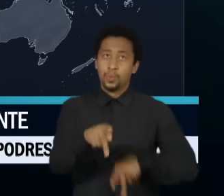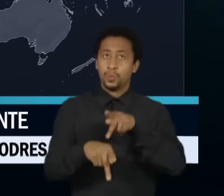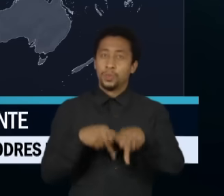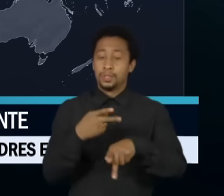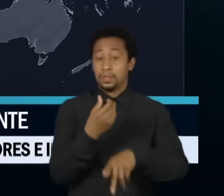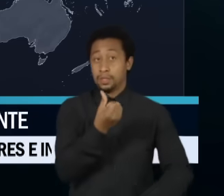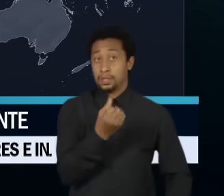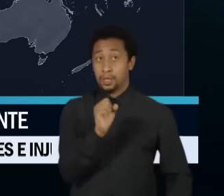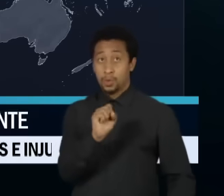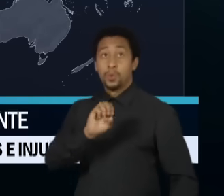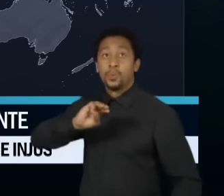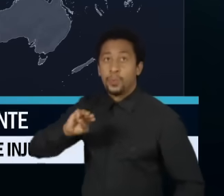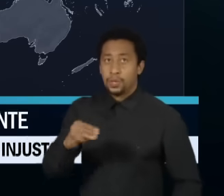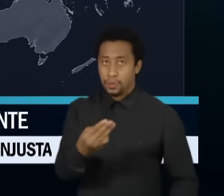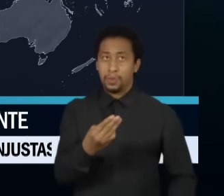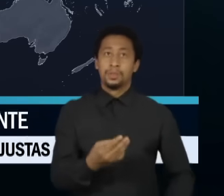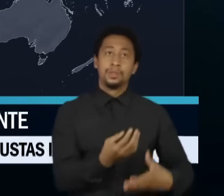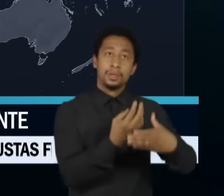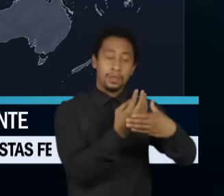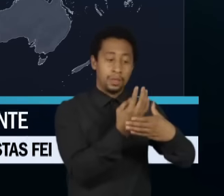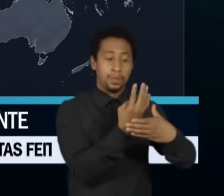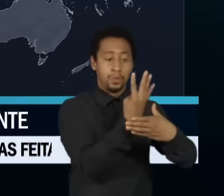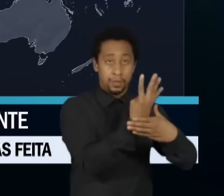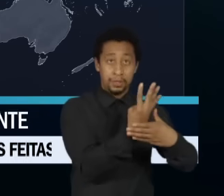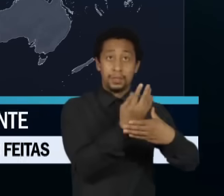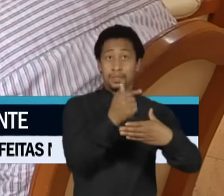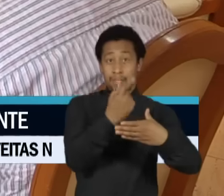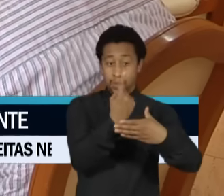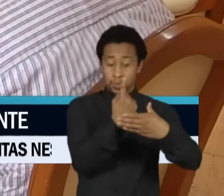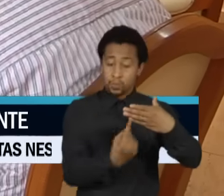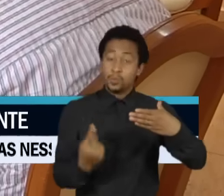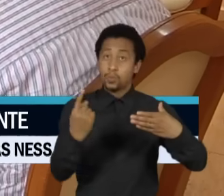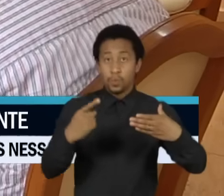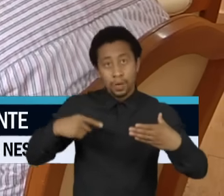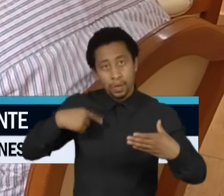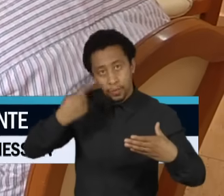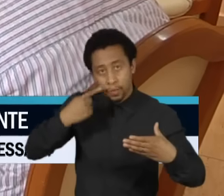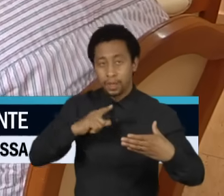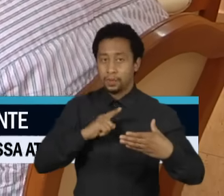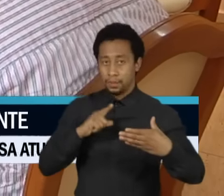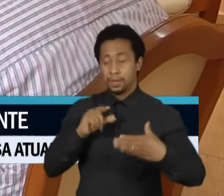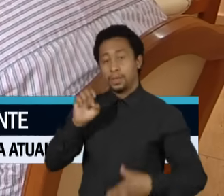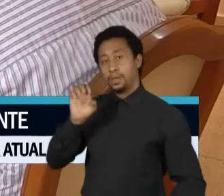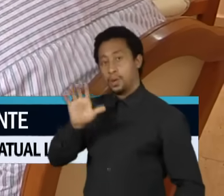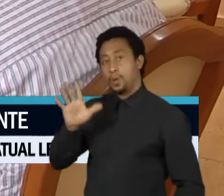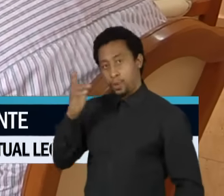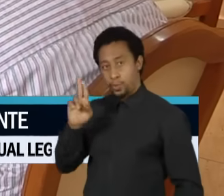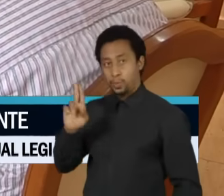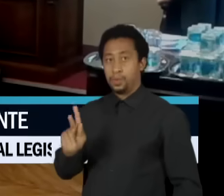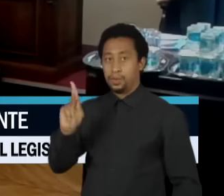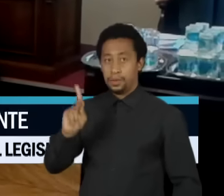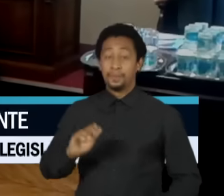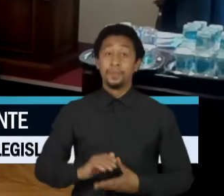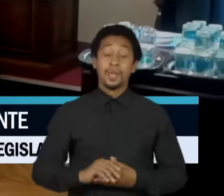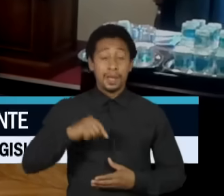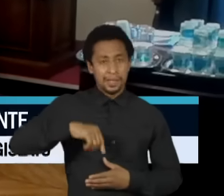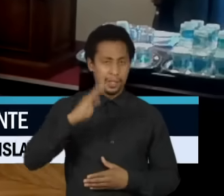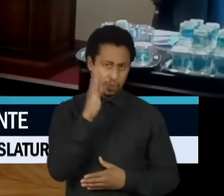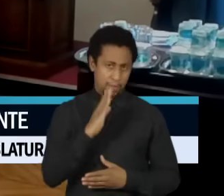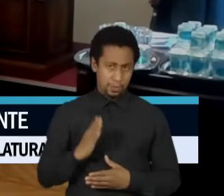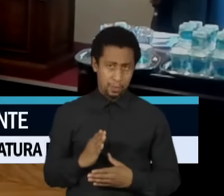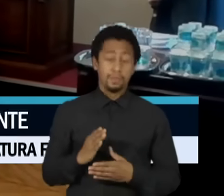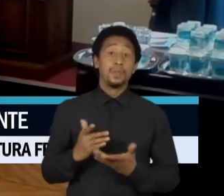Um advogado para cada 471 habitantes. O número de advogados no Brasil só não é maior porque oito em cada 10